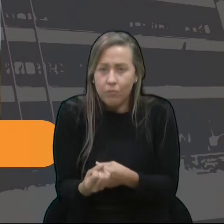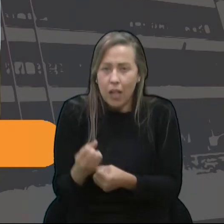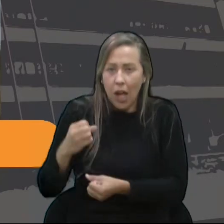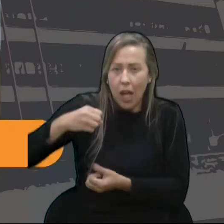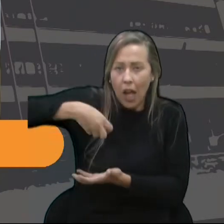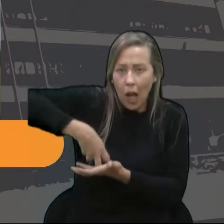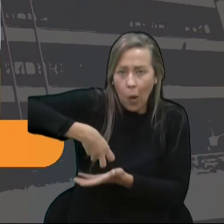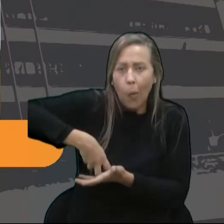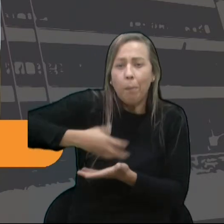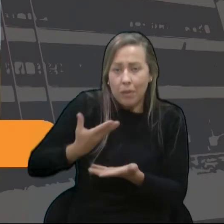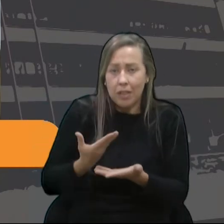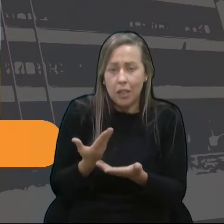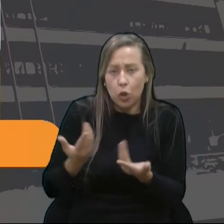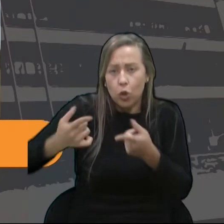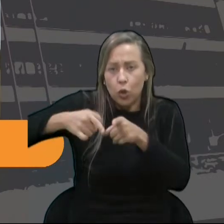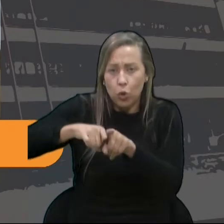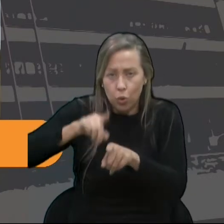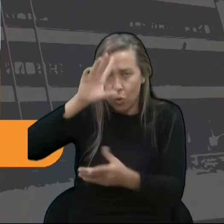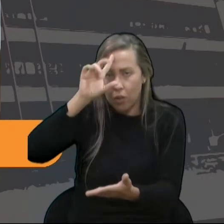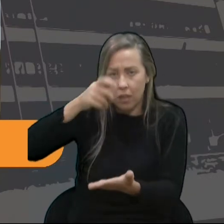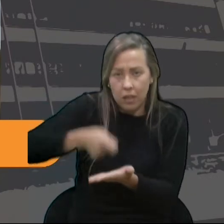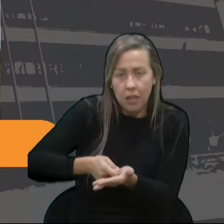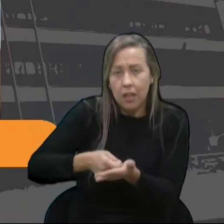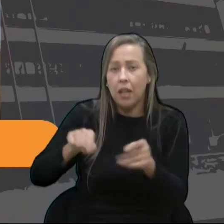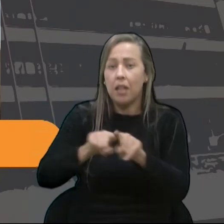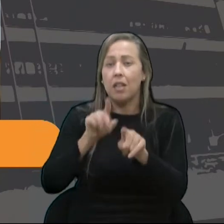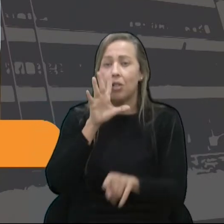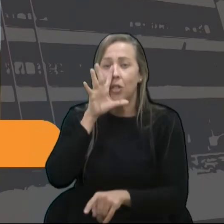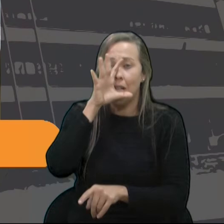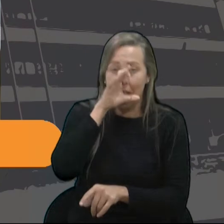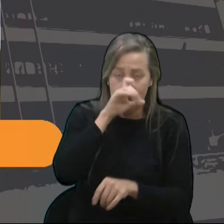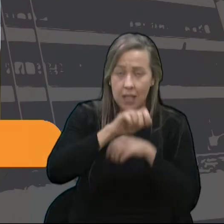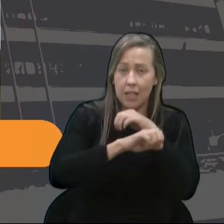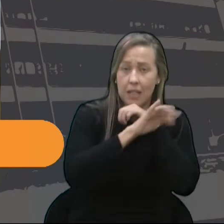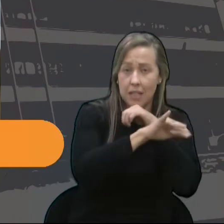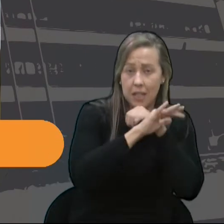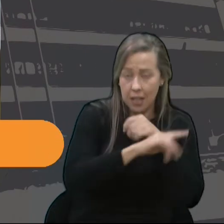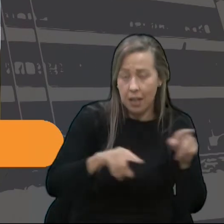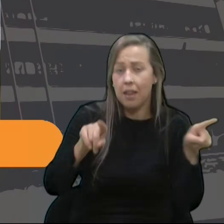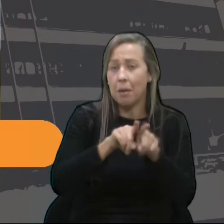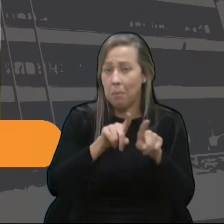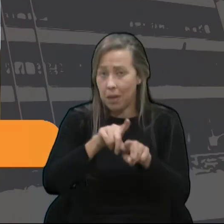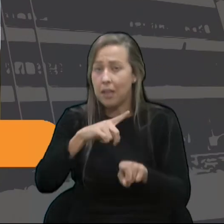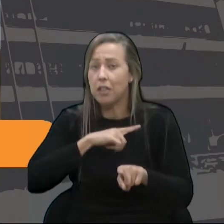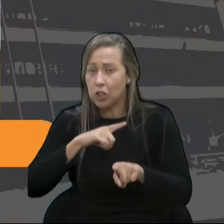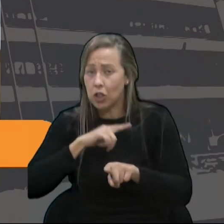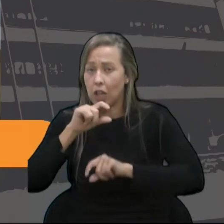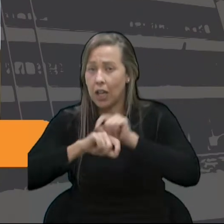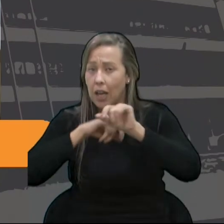Enquanto havia também resistência na imprensa, havia também muita